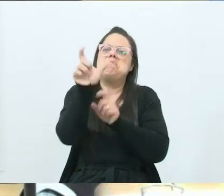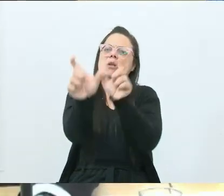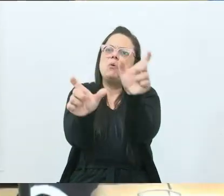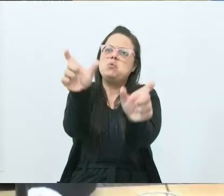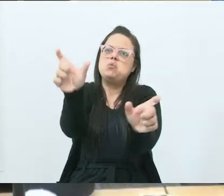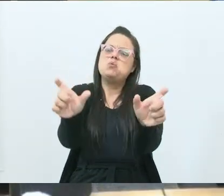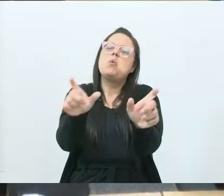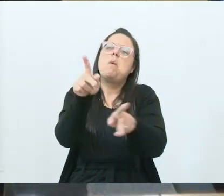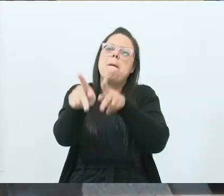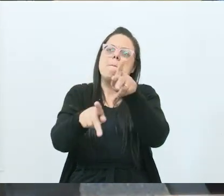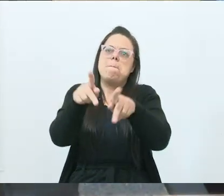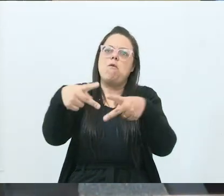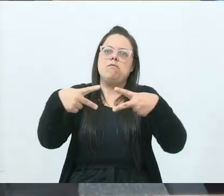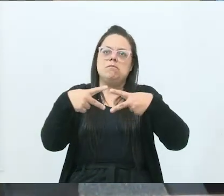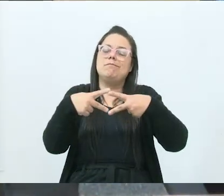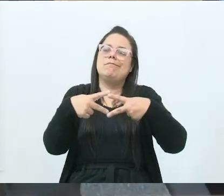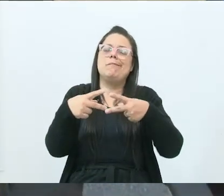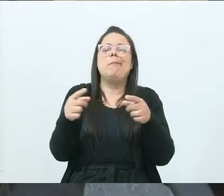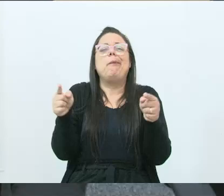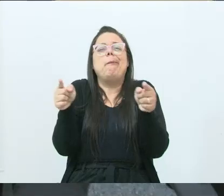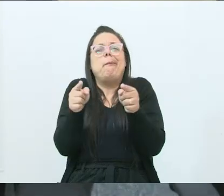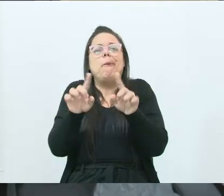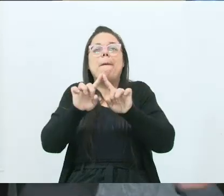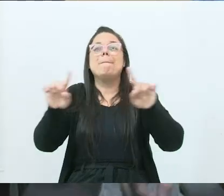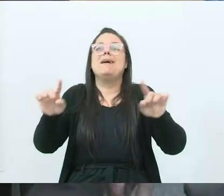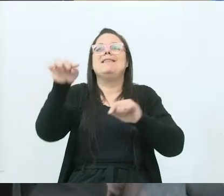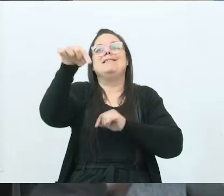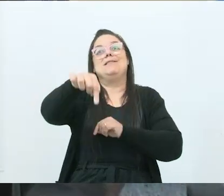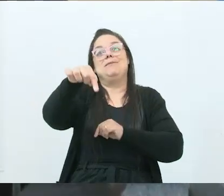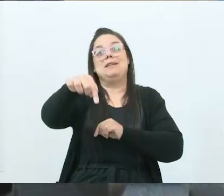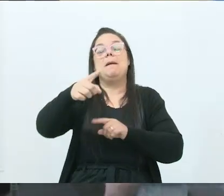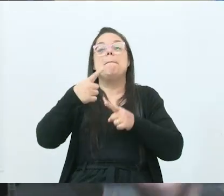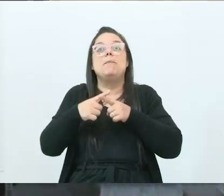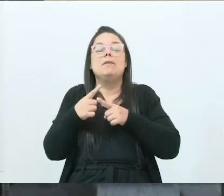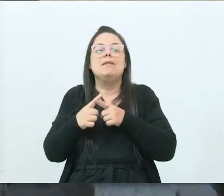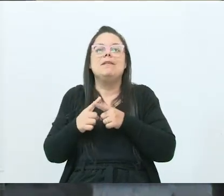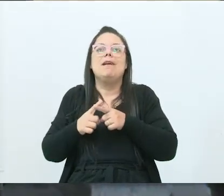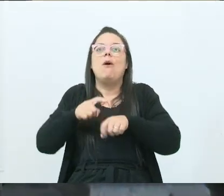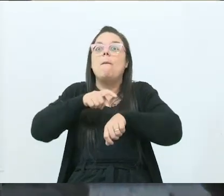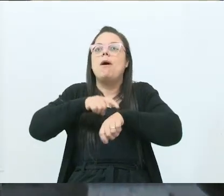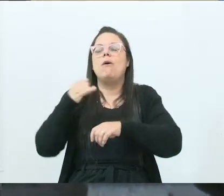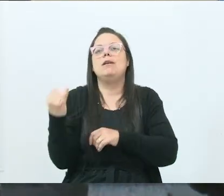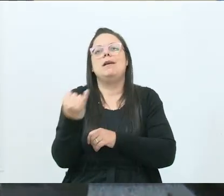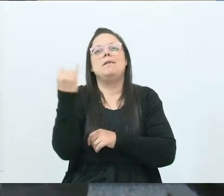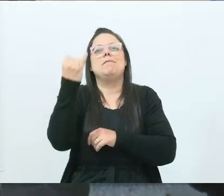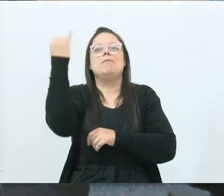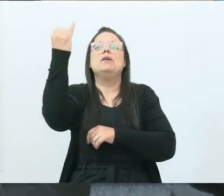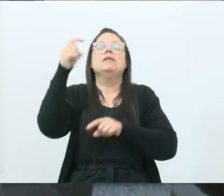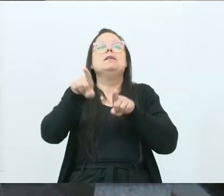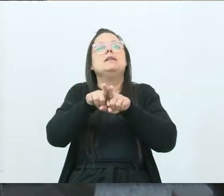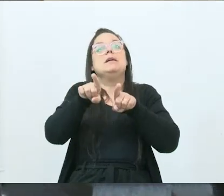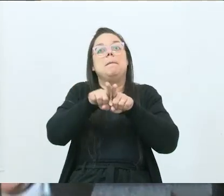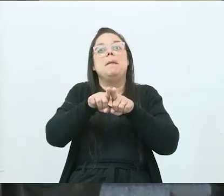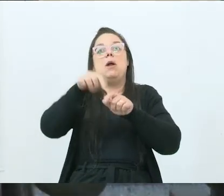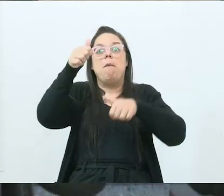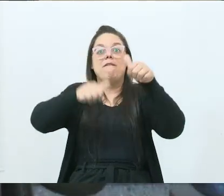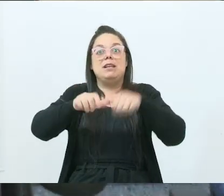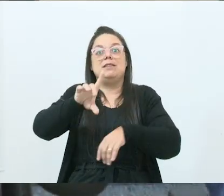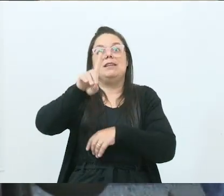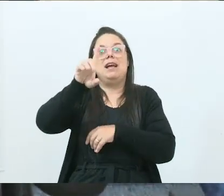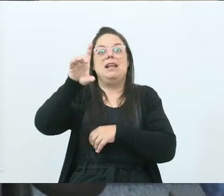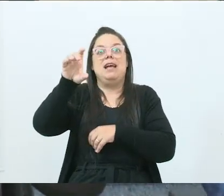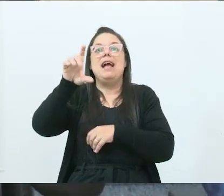que também estão aqui prestigiando. É um momento importante de análise da LDO, então é uma